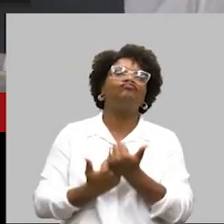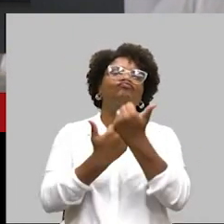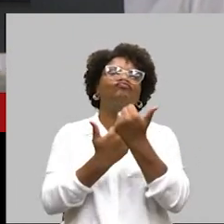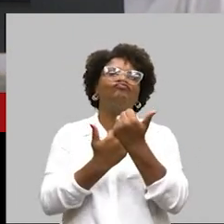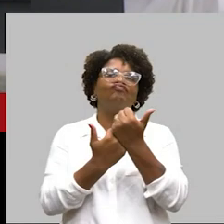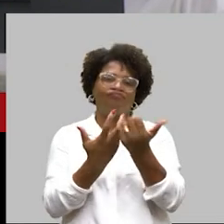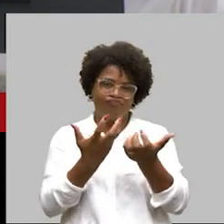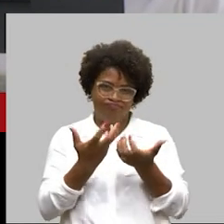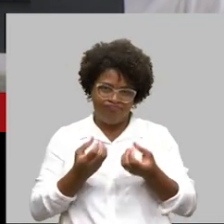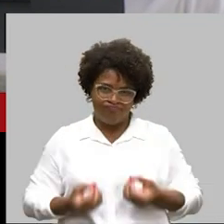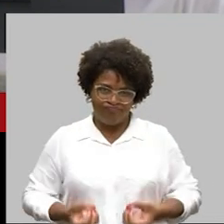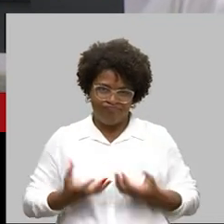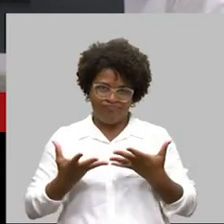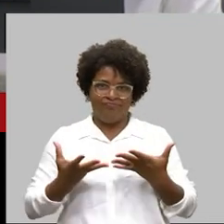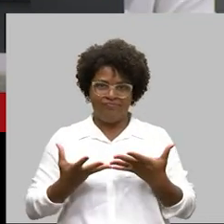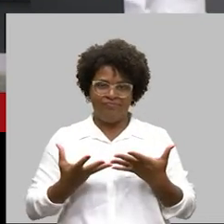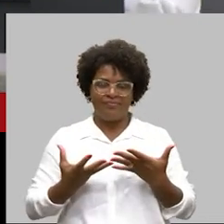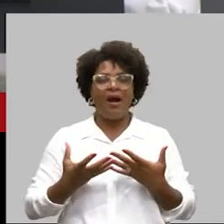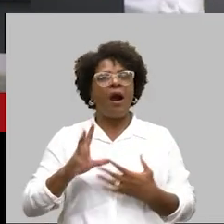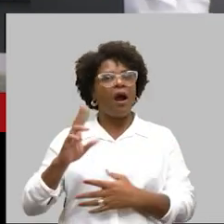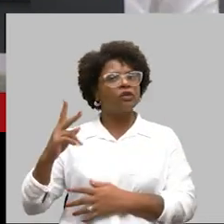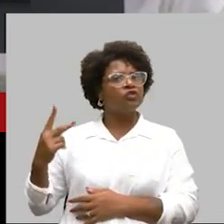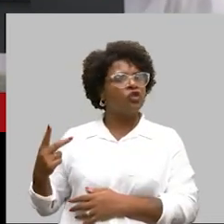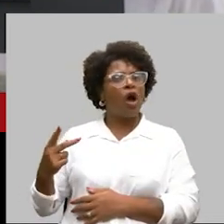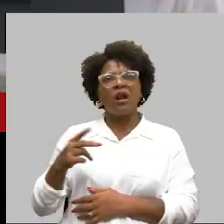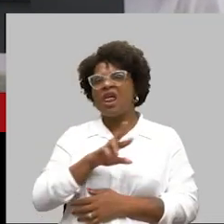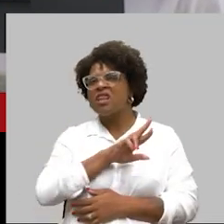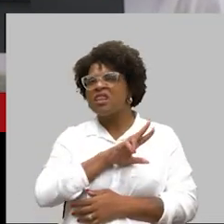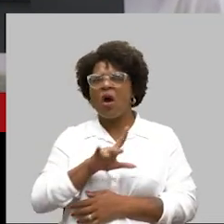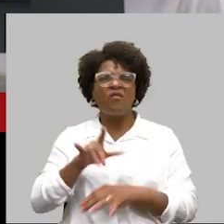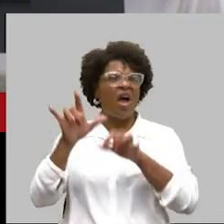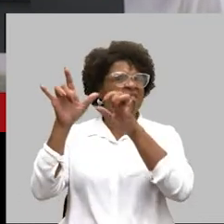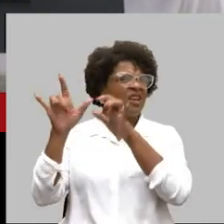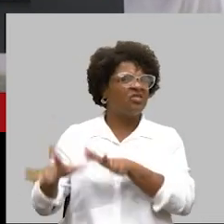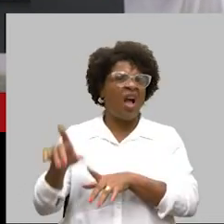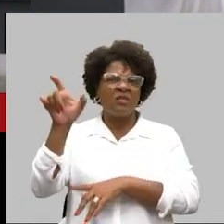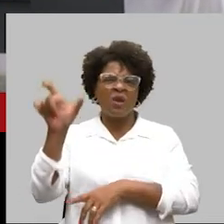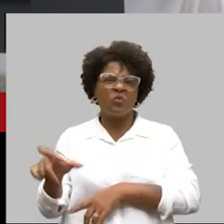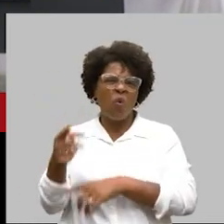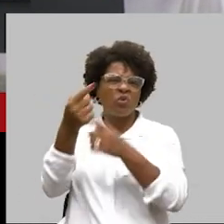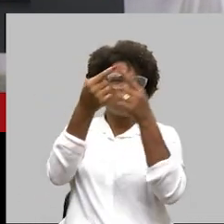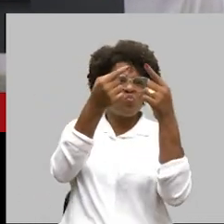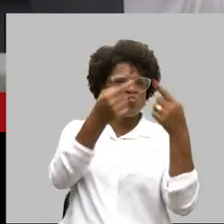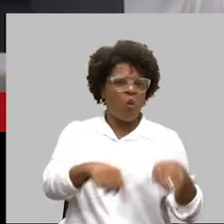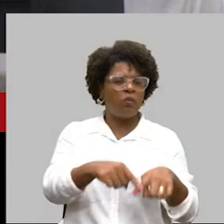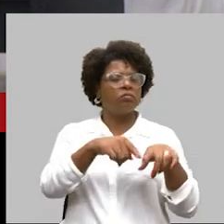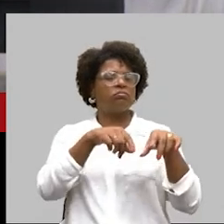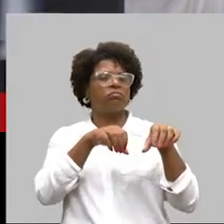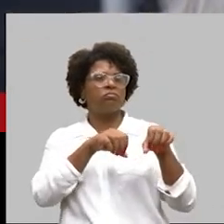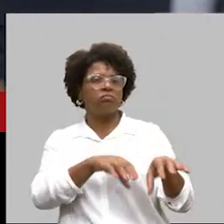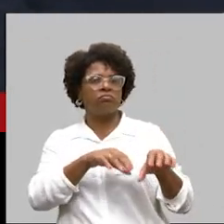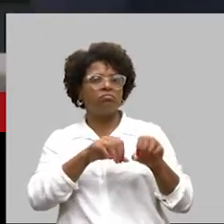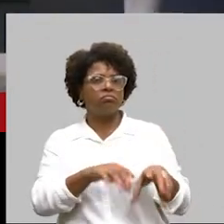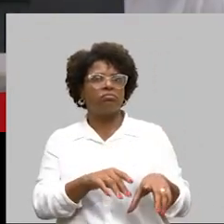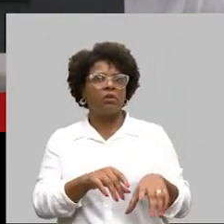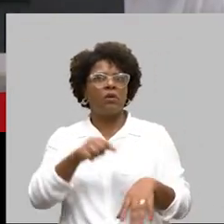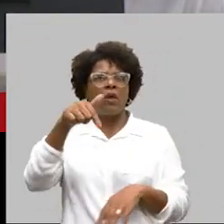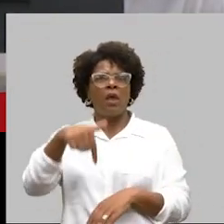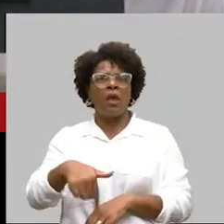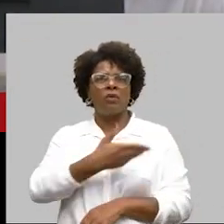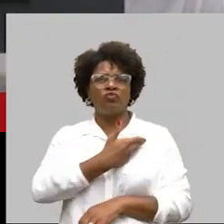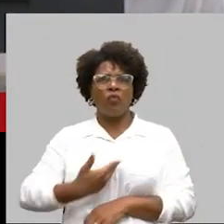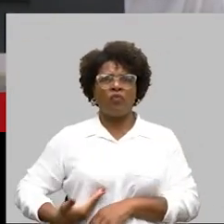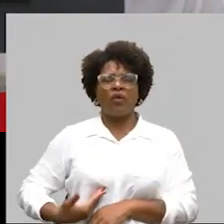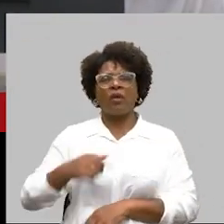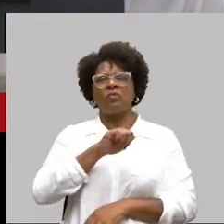a história não vai perdoar os que atacam a educação a efeito este governo Zema que retira